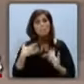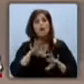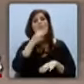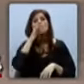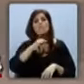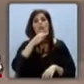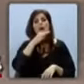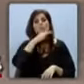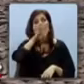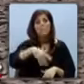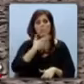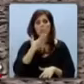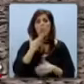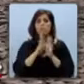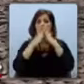familiares pediram abertura de instrução